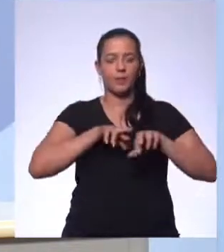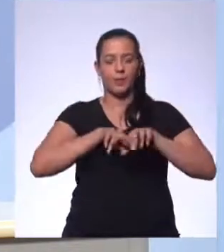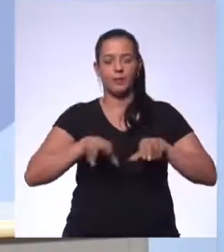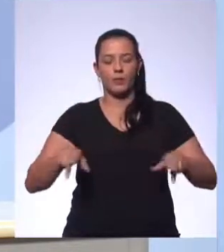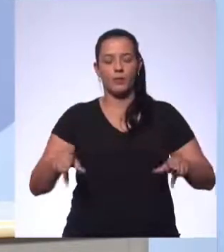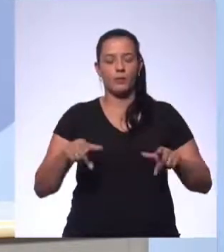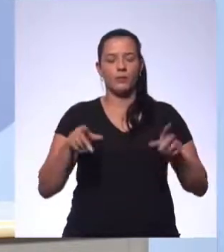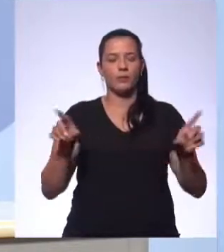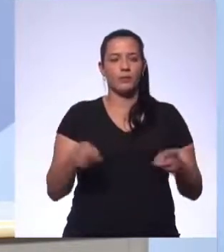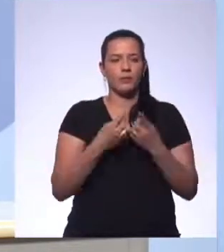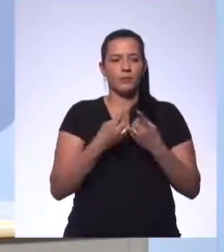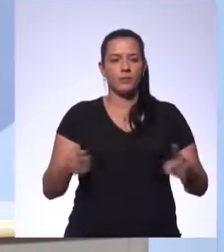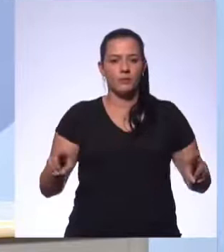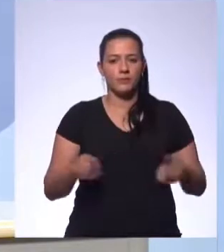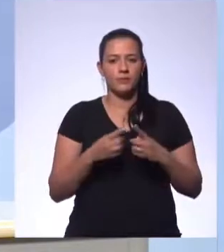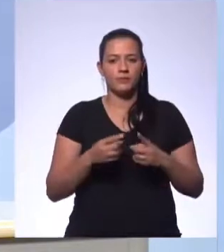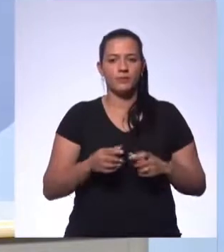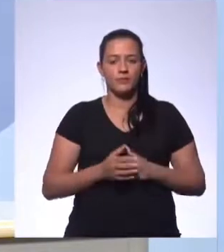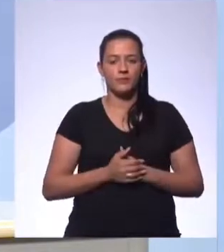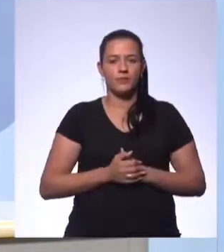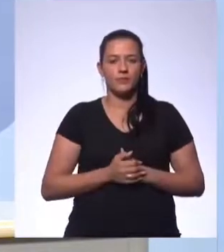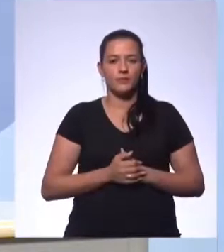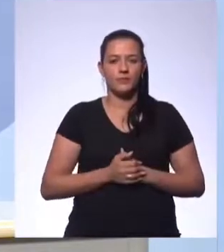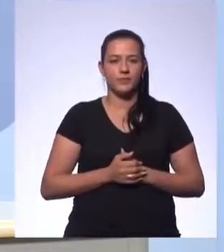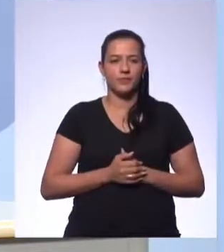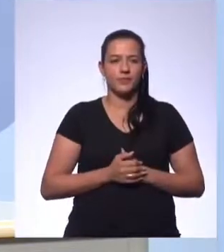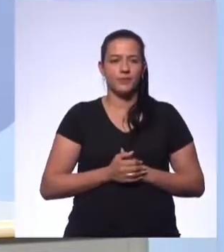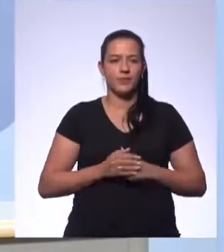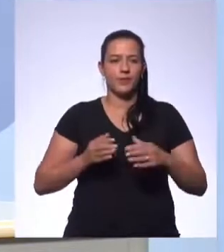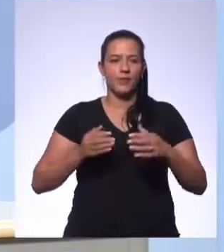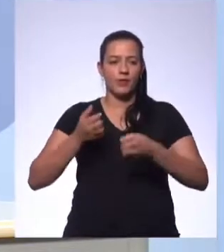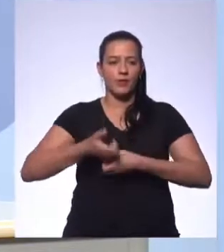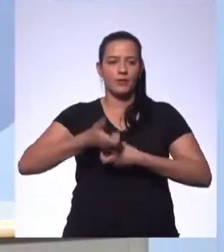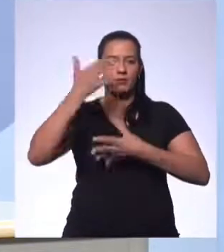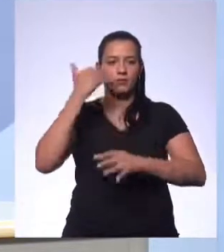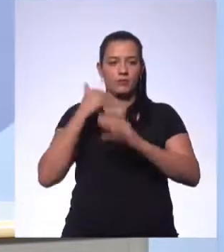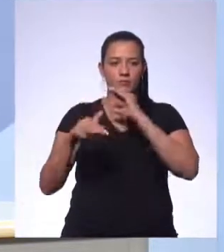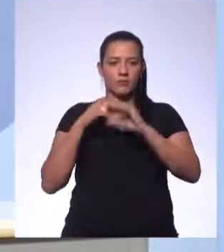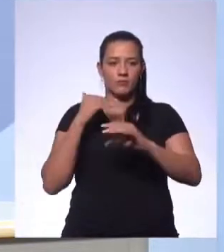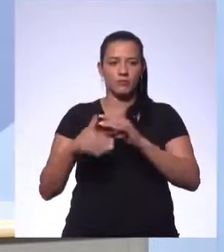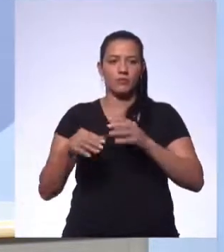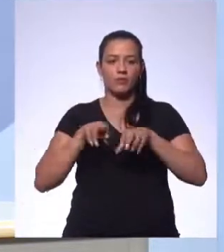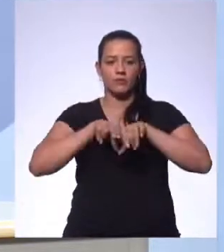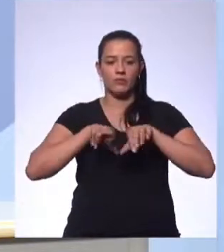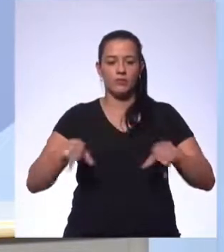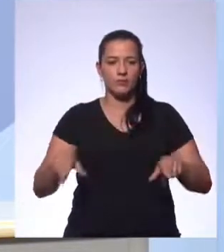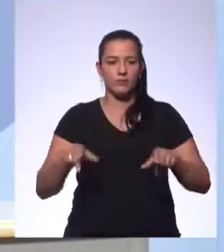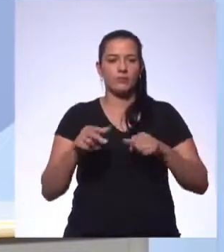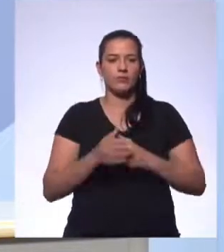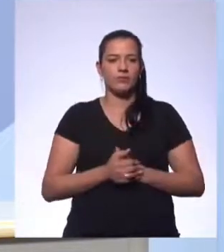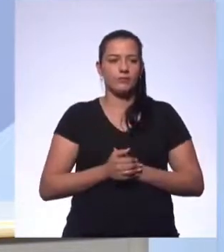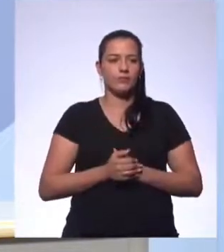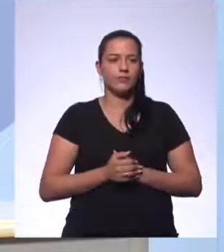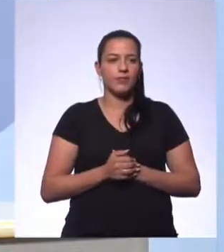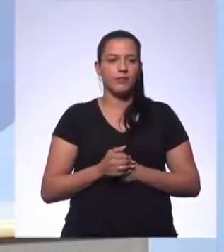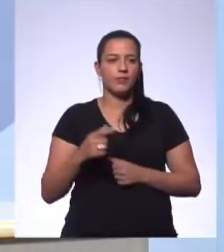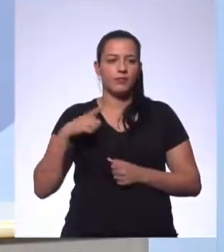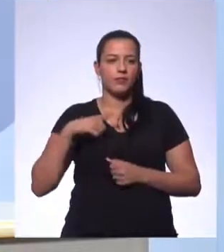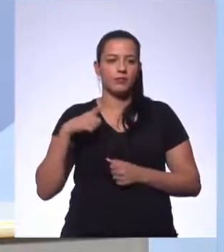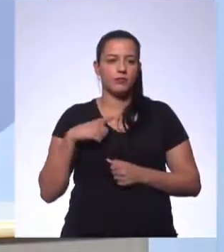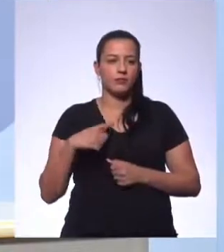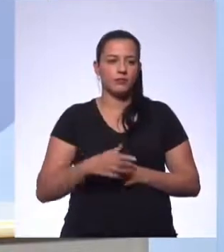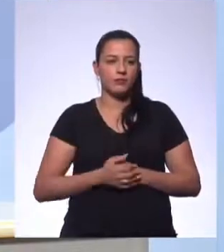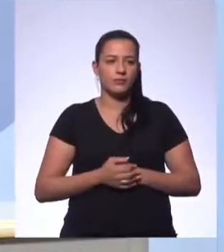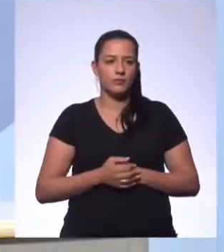sobre musicais. Nossa, o chat estava bastante gente escrevendo os musicais que já assistiram, e é legal que a gente pode